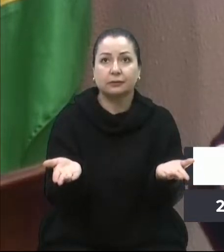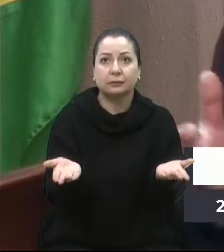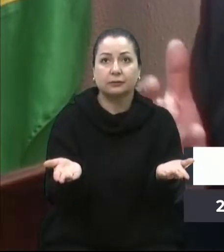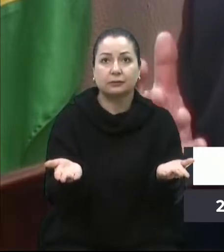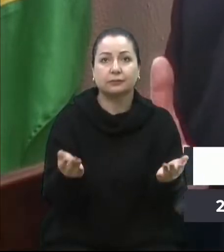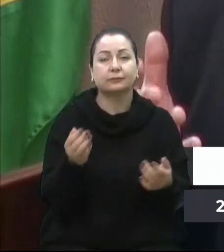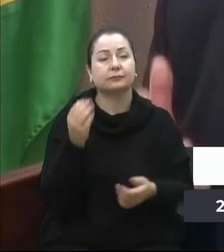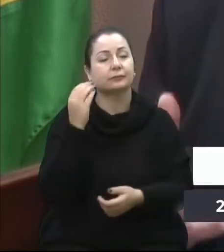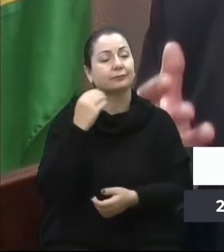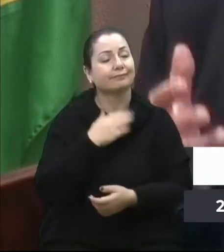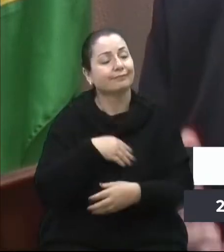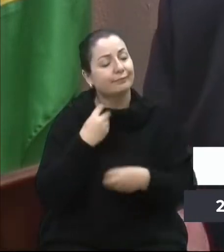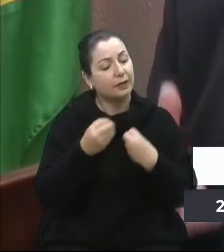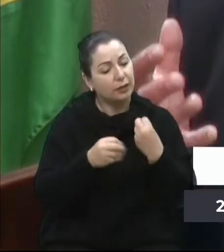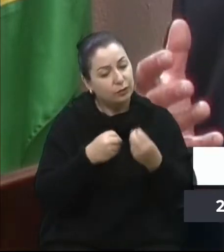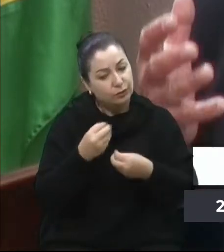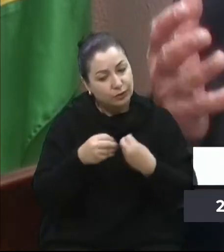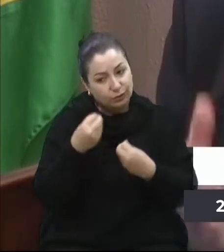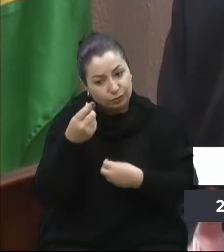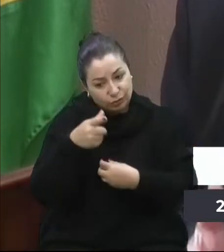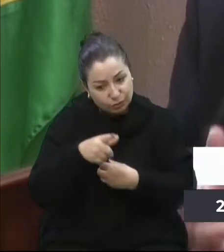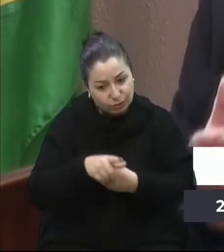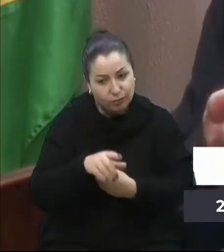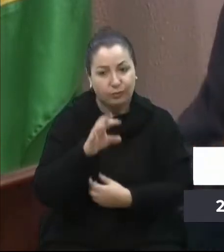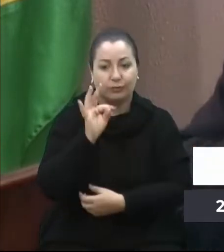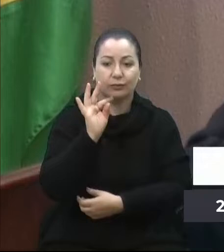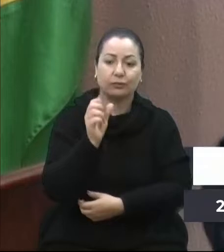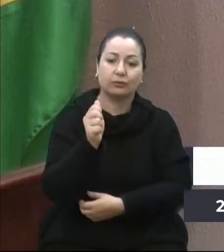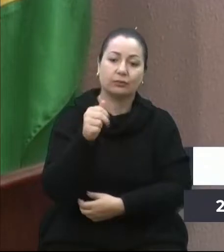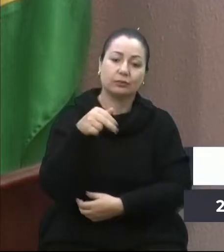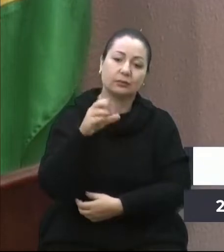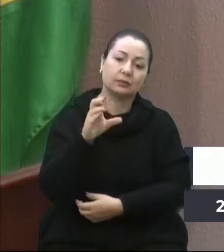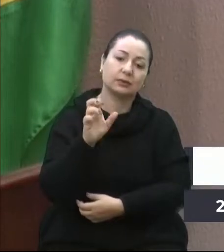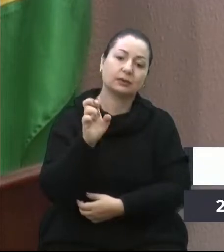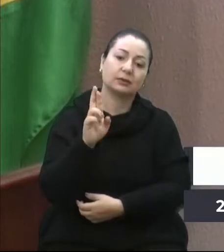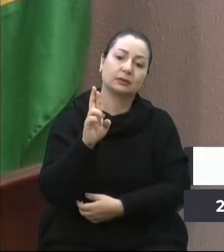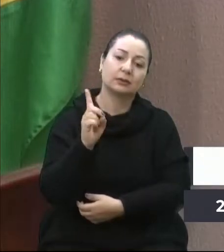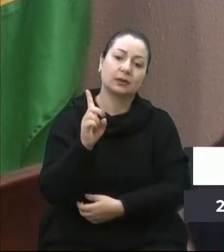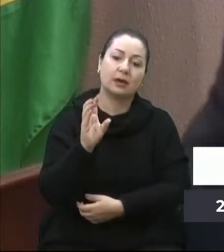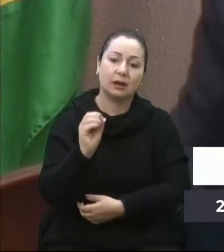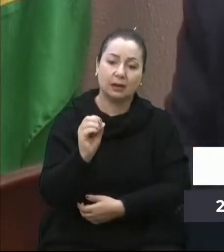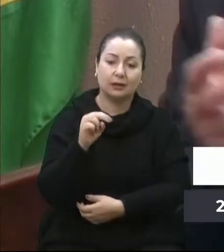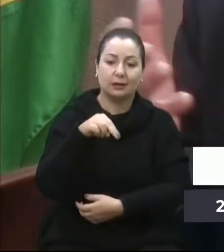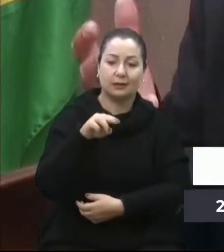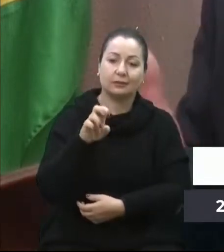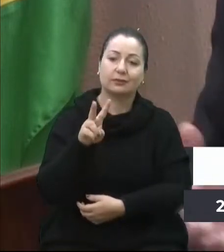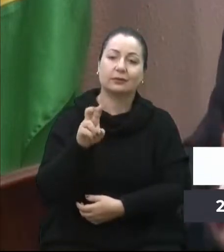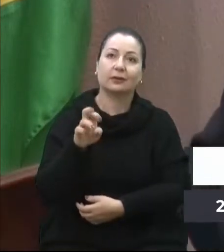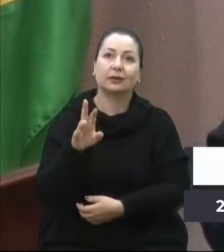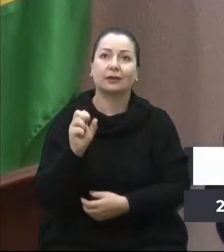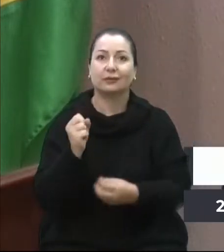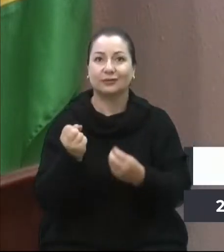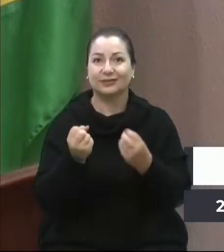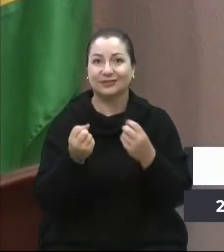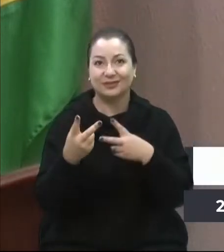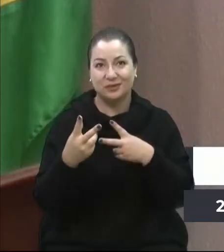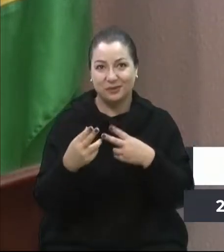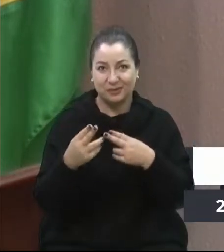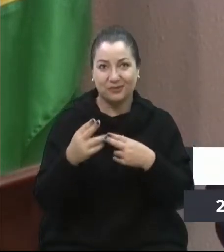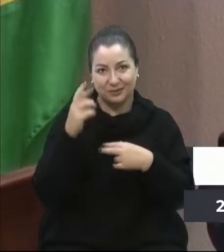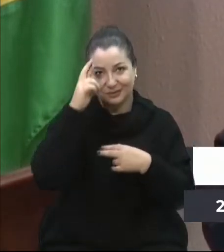Olha, eu cito mais uma vez o Tancredo Neves como diretor Wagner. E aqui tem a Ângela, tem muitos conhecidos também